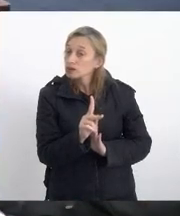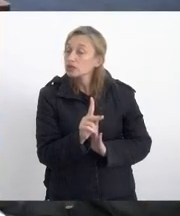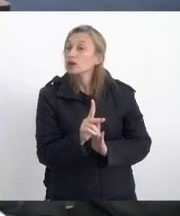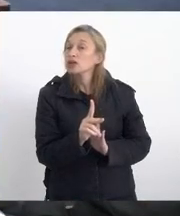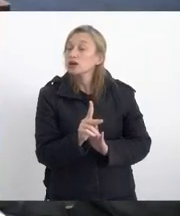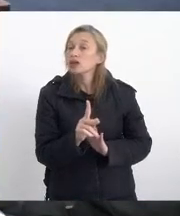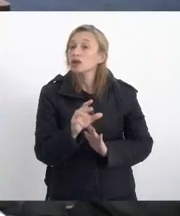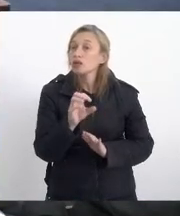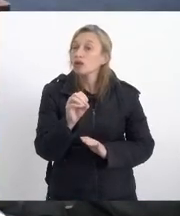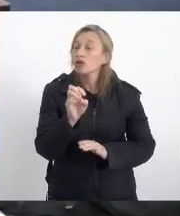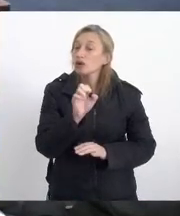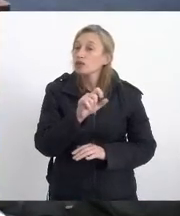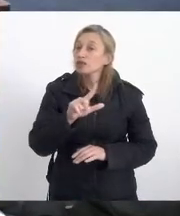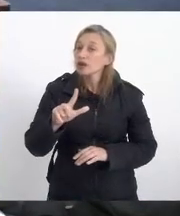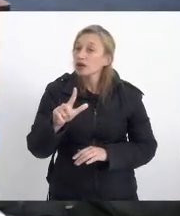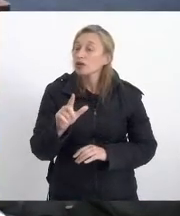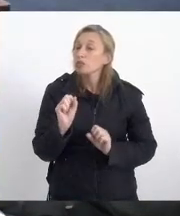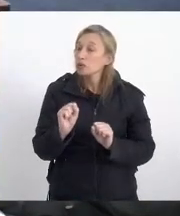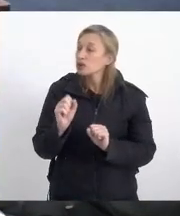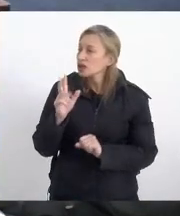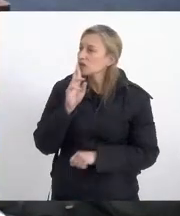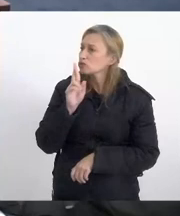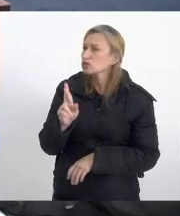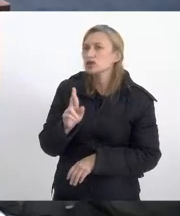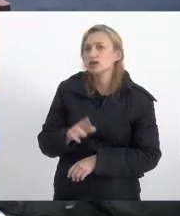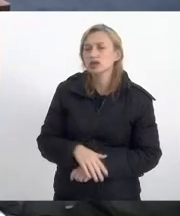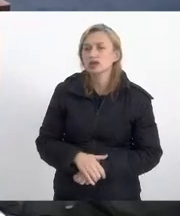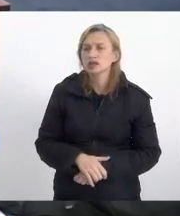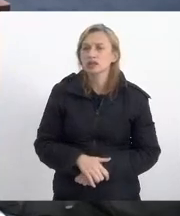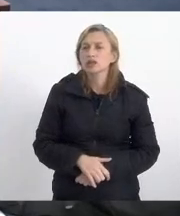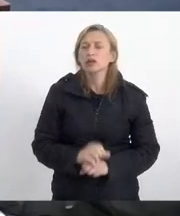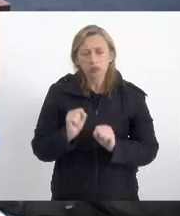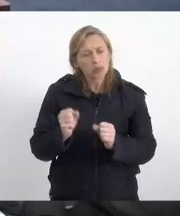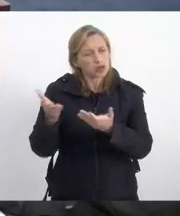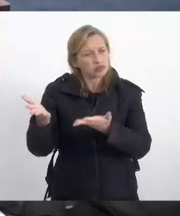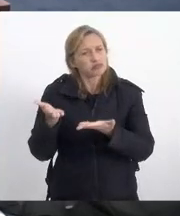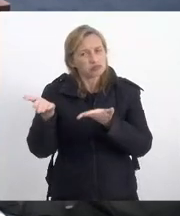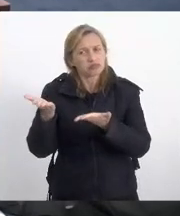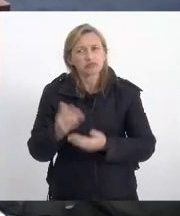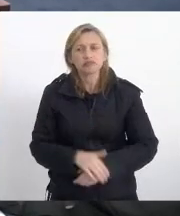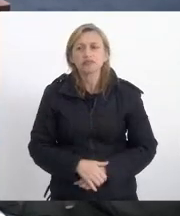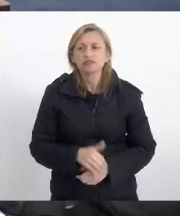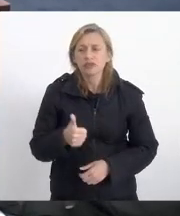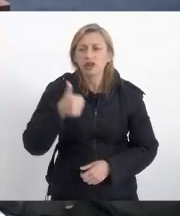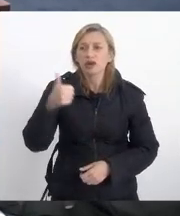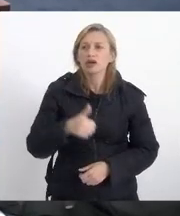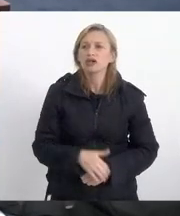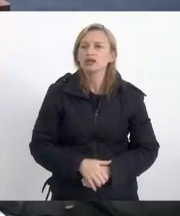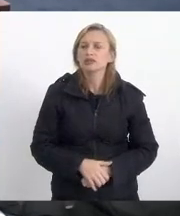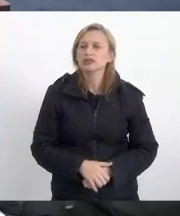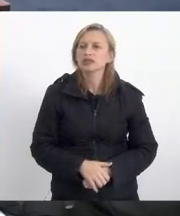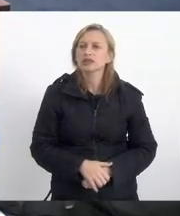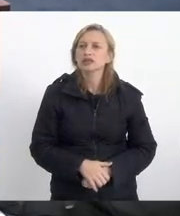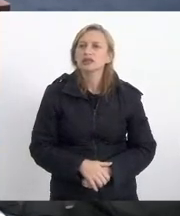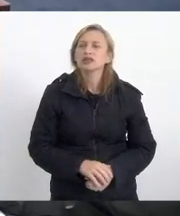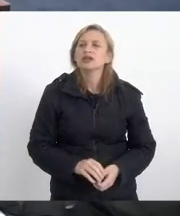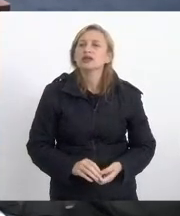Coronel Chauvet, puder responder? Pode ser. Melhor.